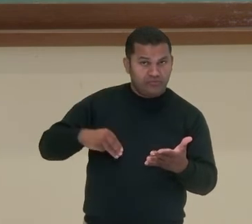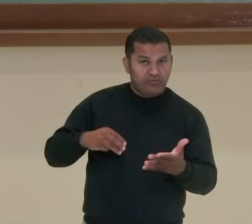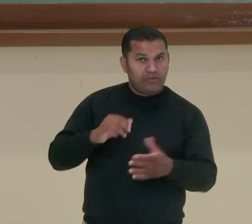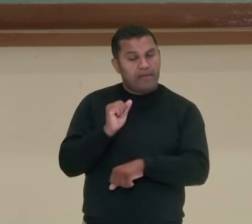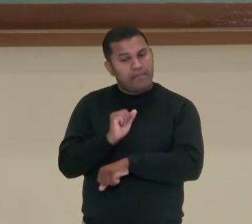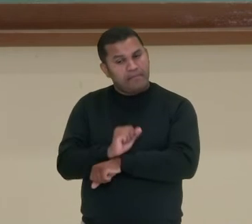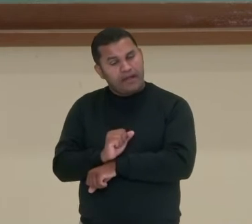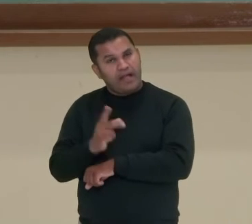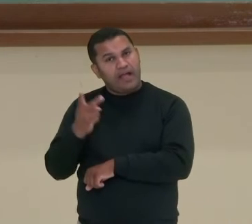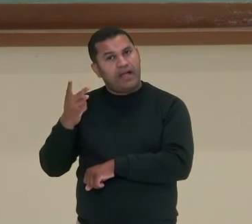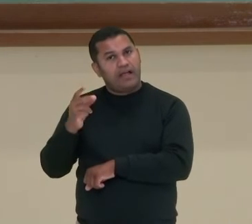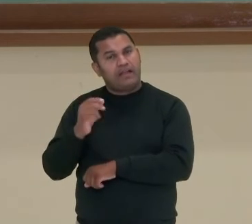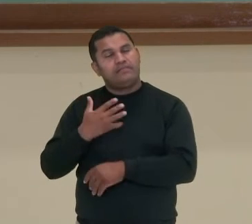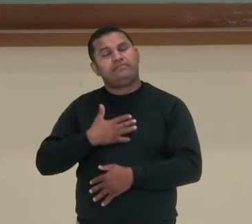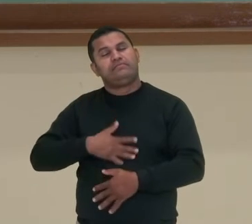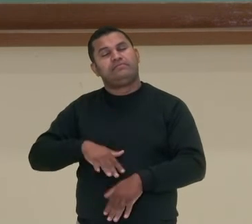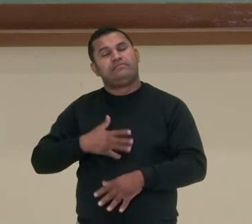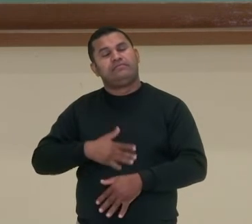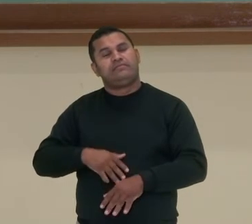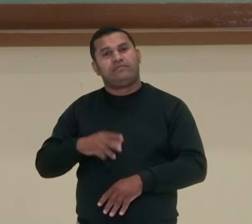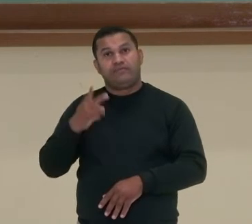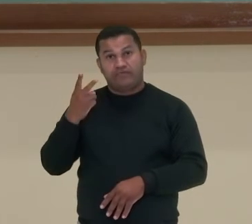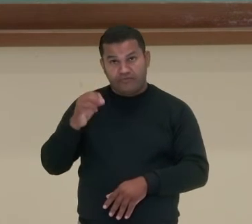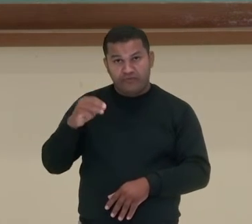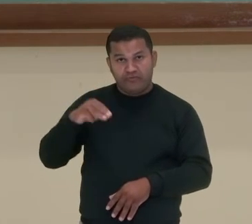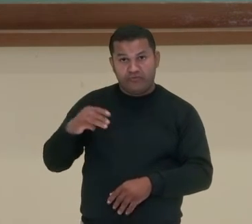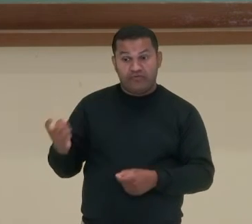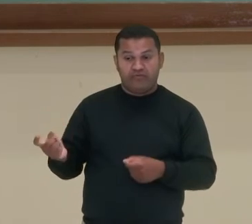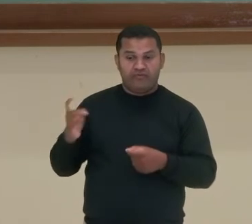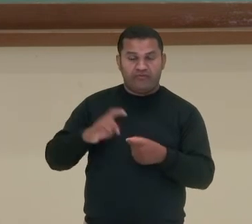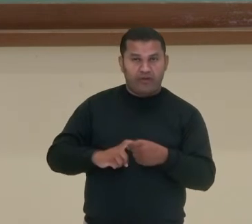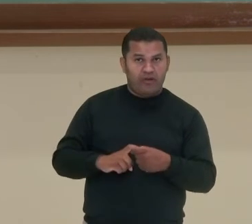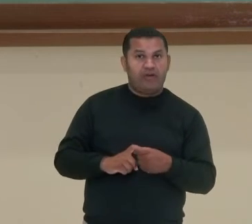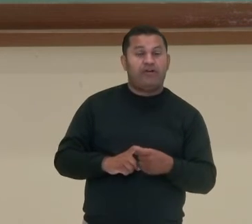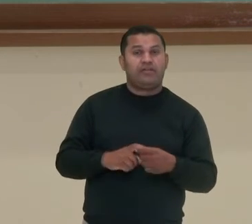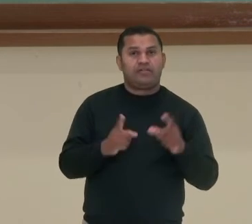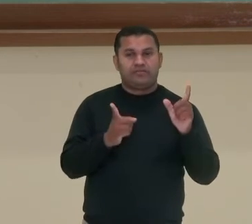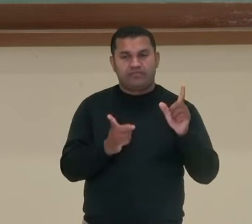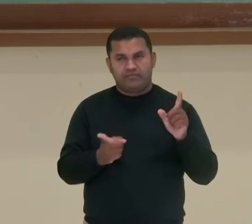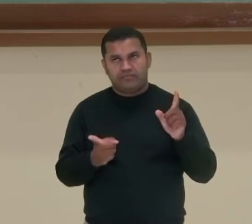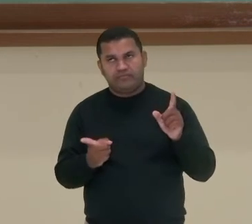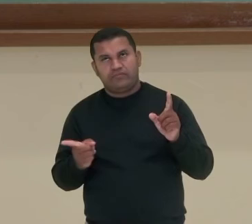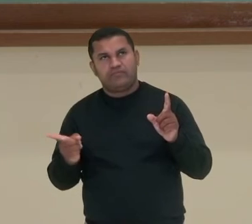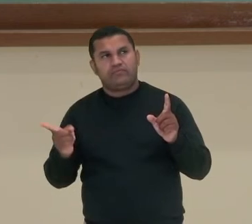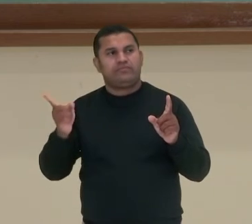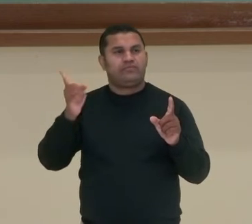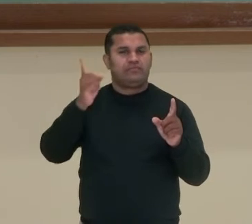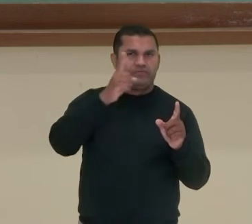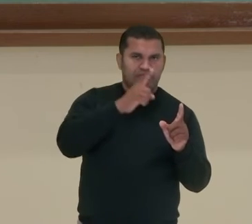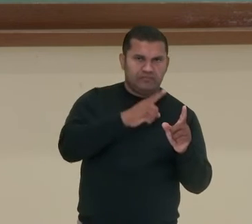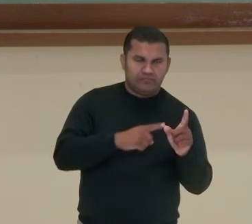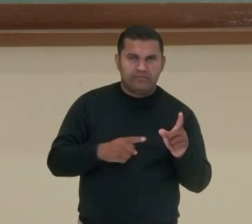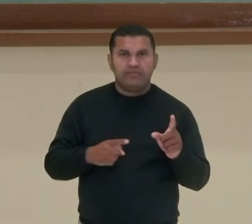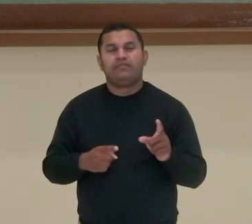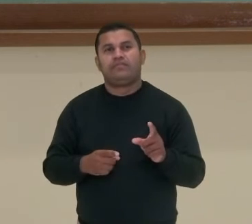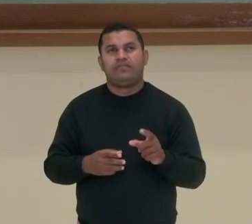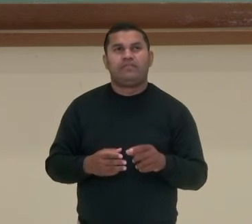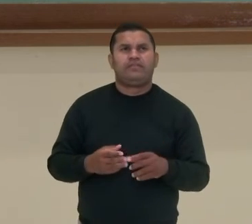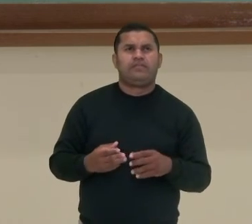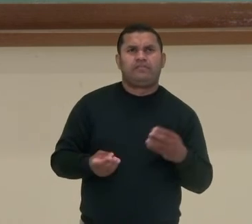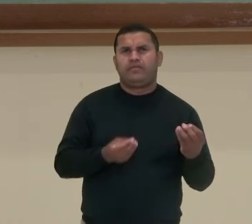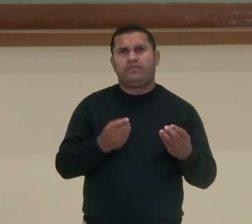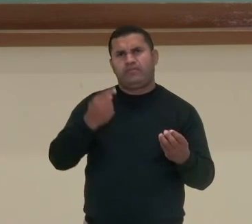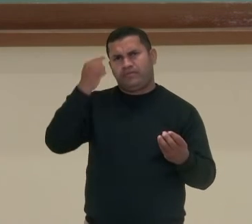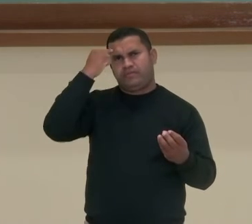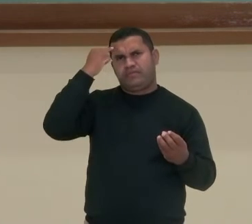as atividades. Você vai fazendo uma espécie de um ciclo, estabelecendo uma organização. Mas como que eu monto tudo isso? Assim, de